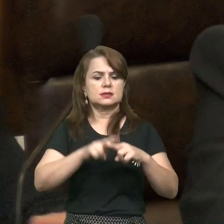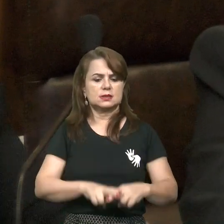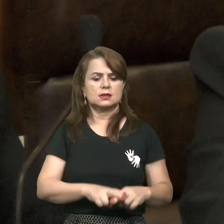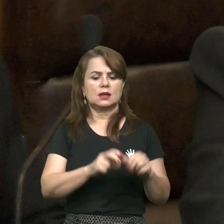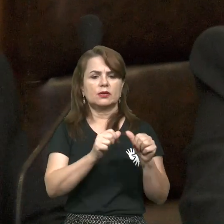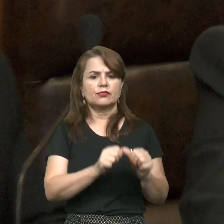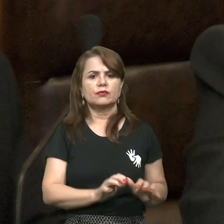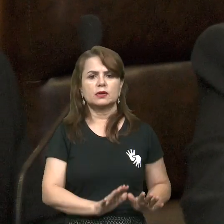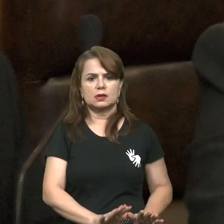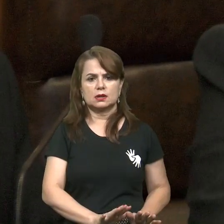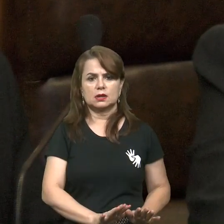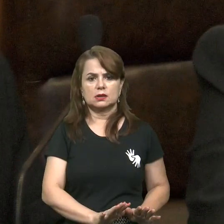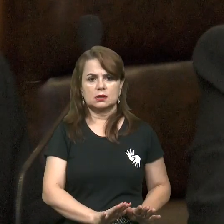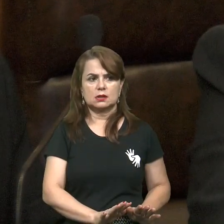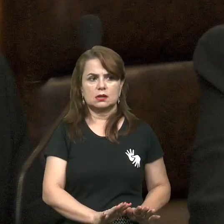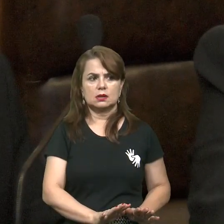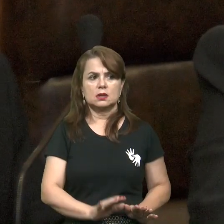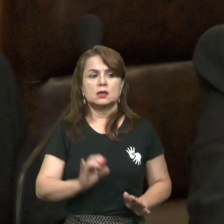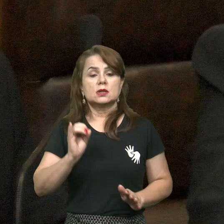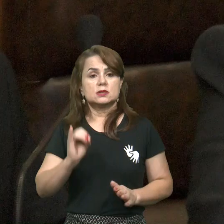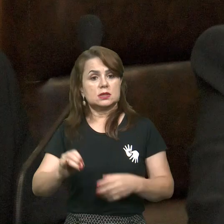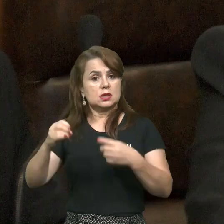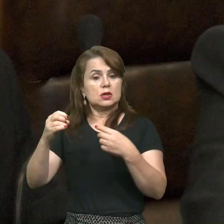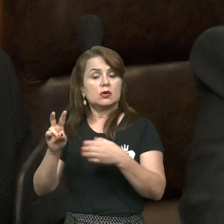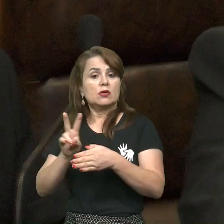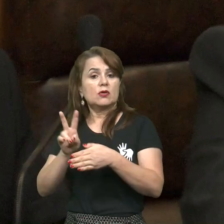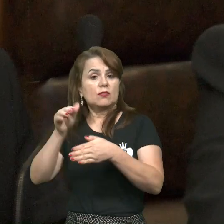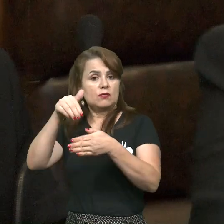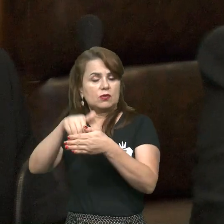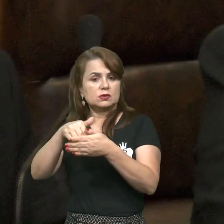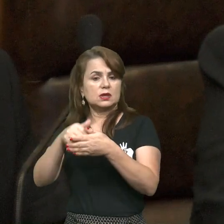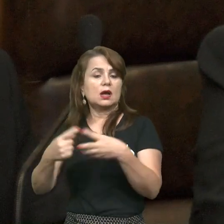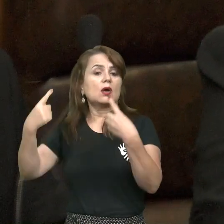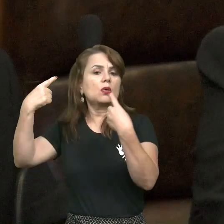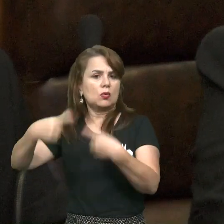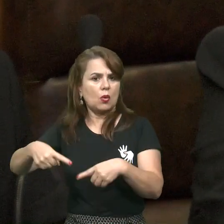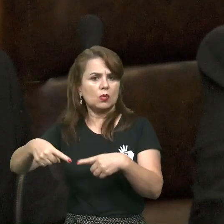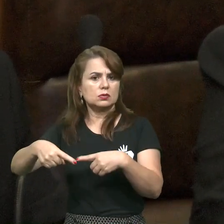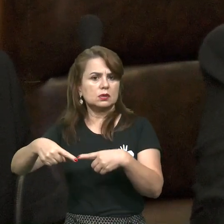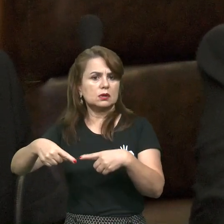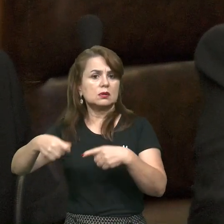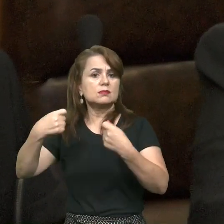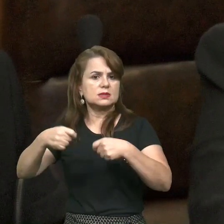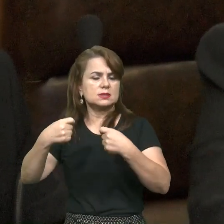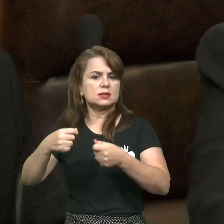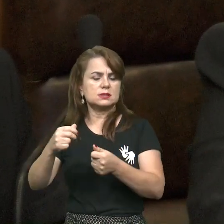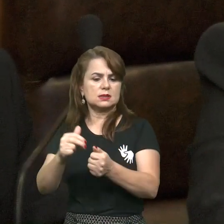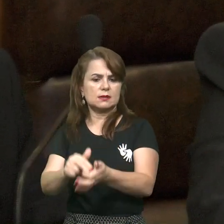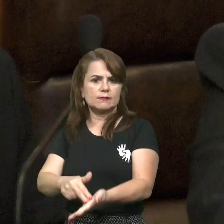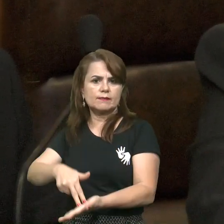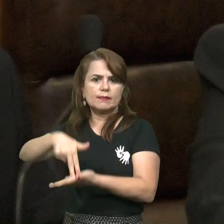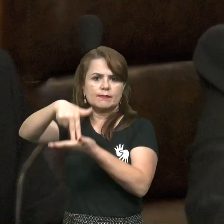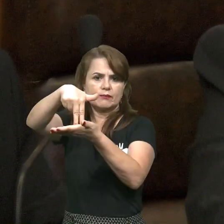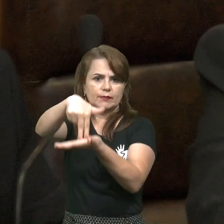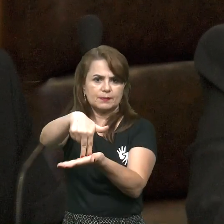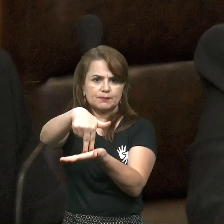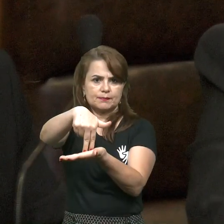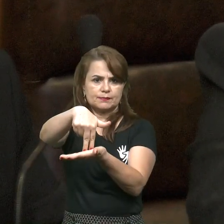sentados. Os que quiserem votar pela não abertura deverão